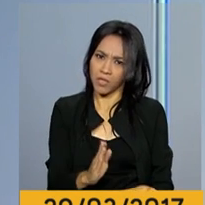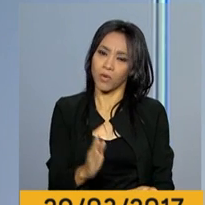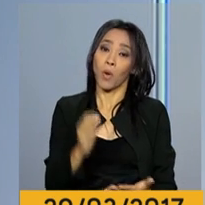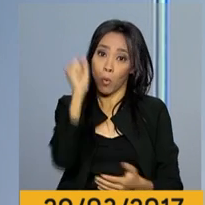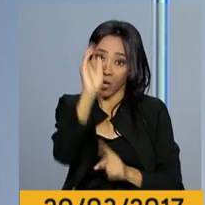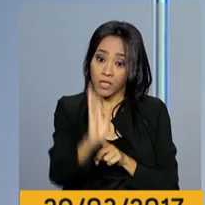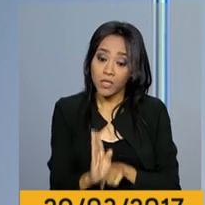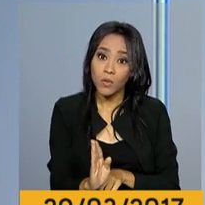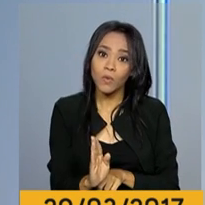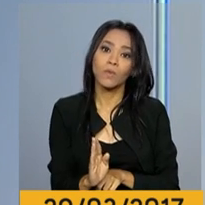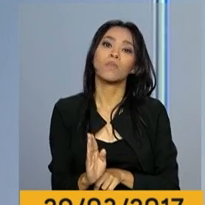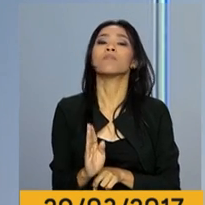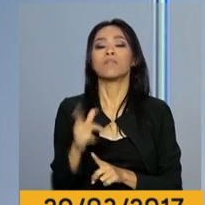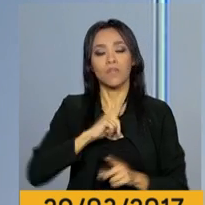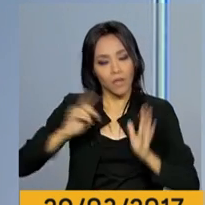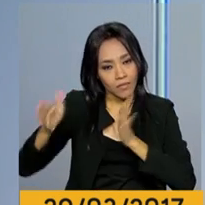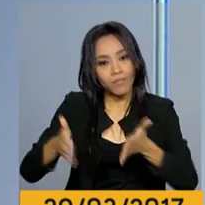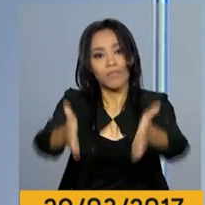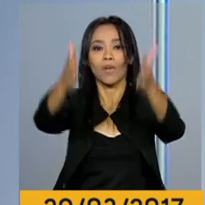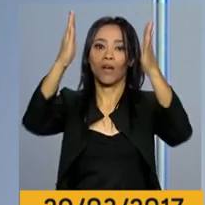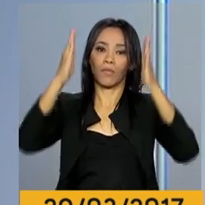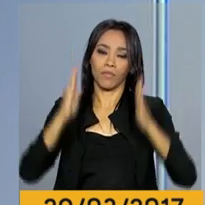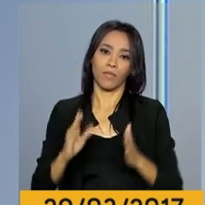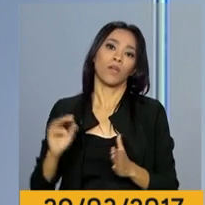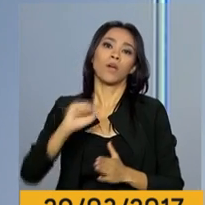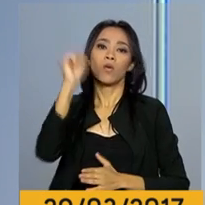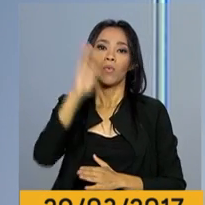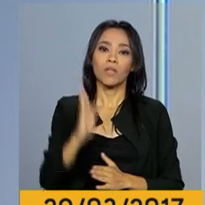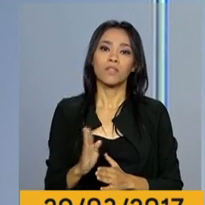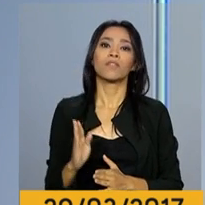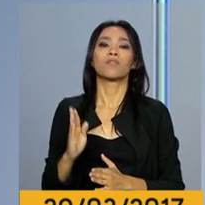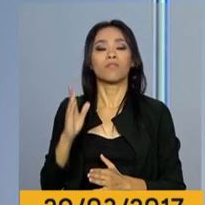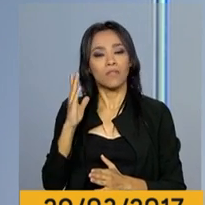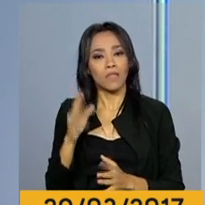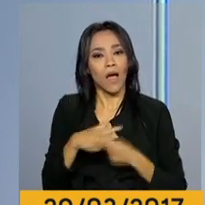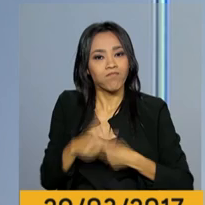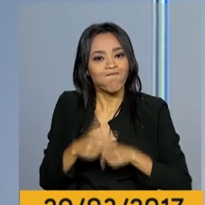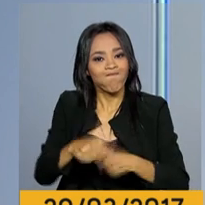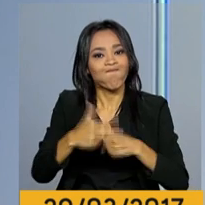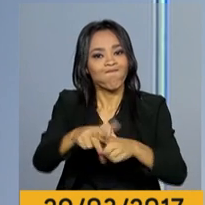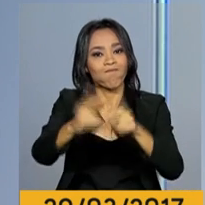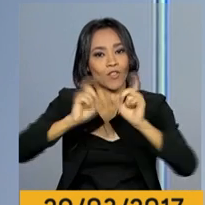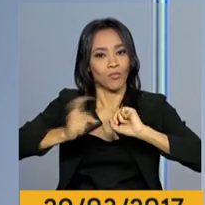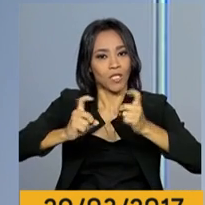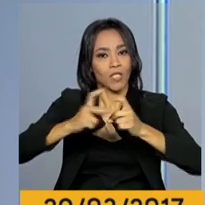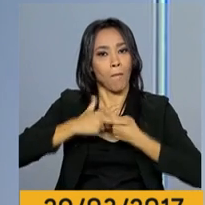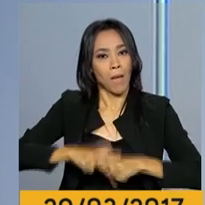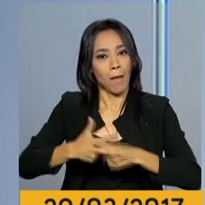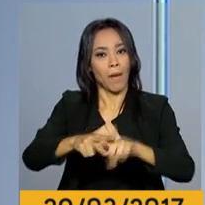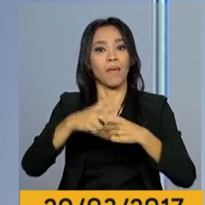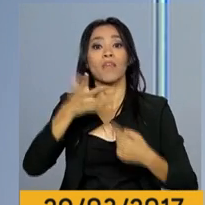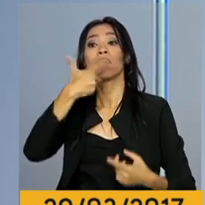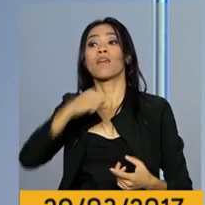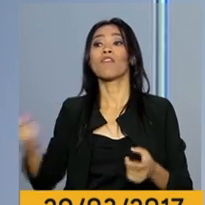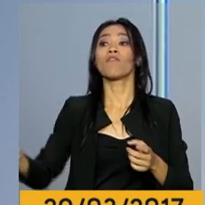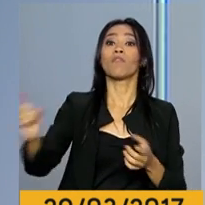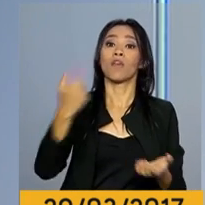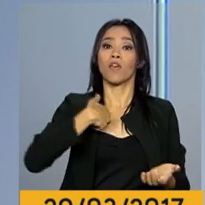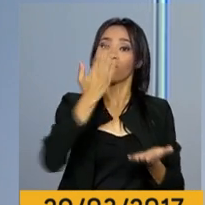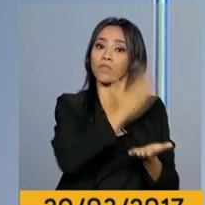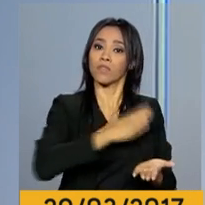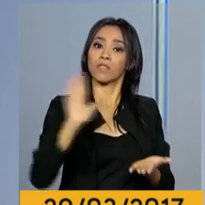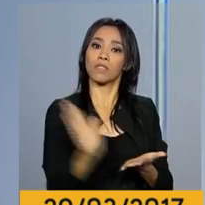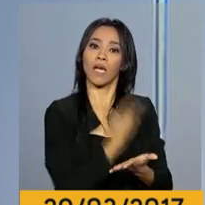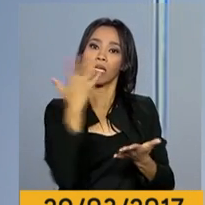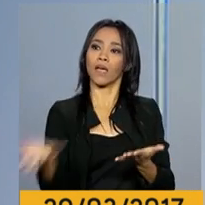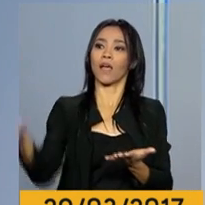brasil está tendo um rumo o brasil está sendo colocado nos trilhos e quem vier depois de mim encontrará um país em que a